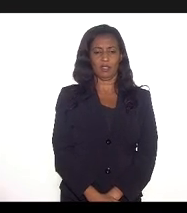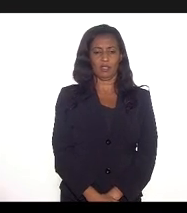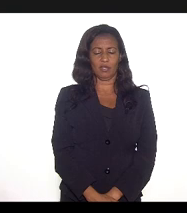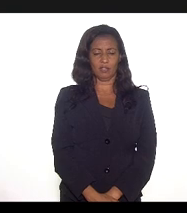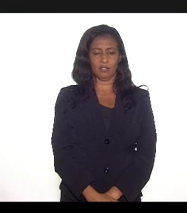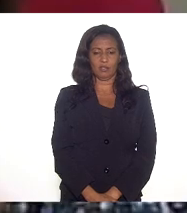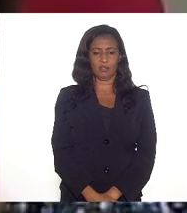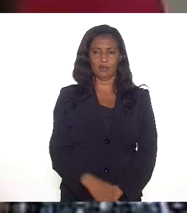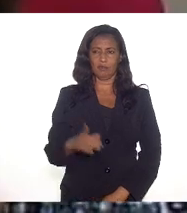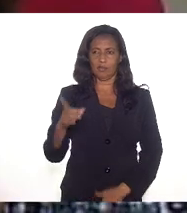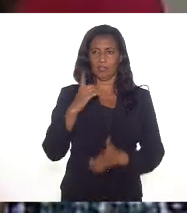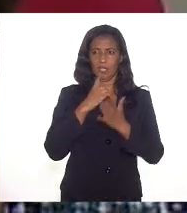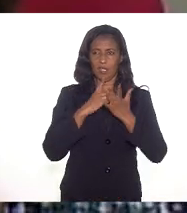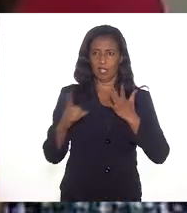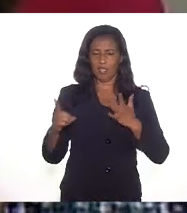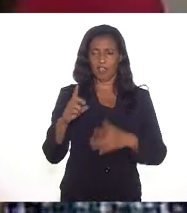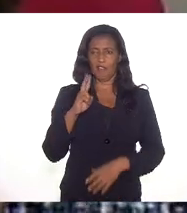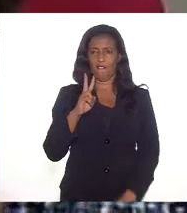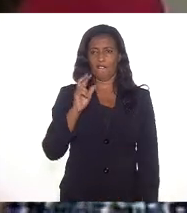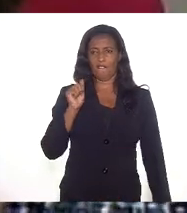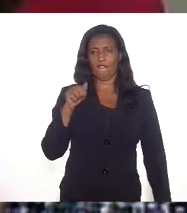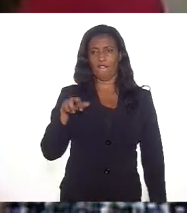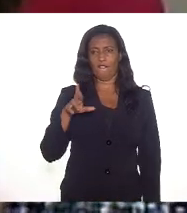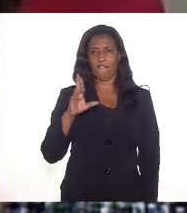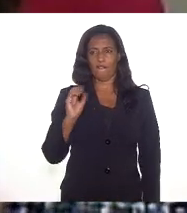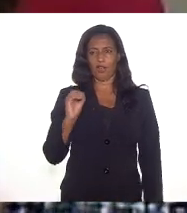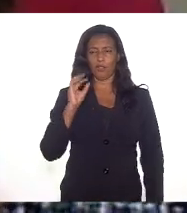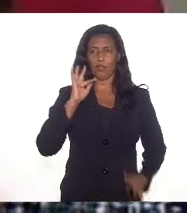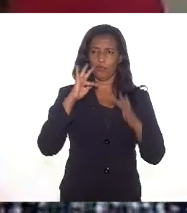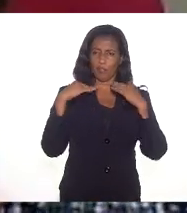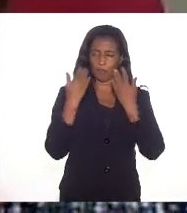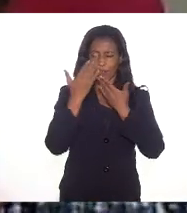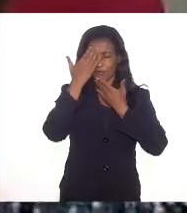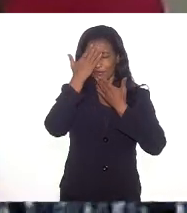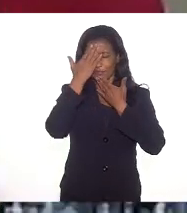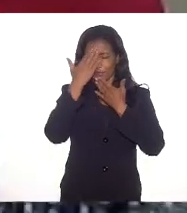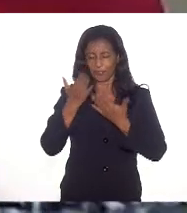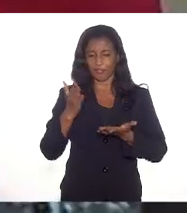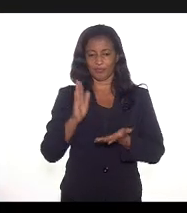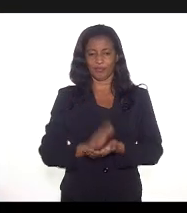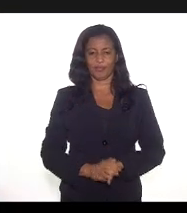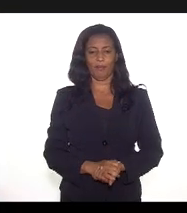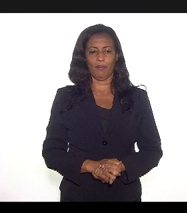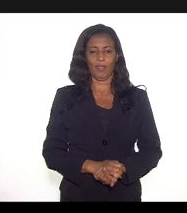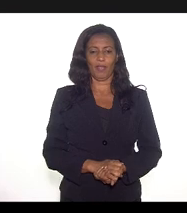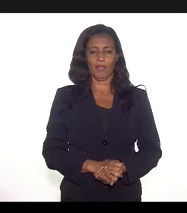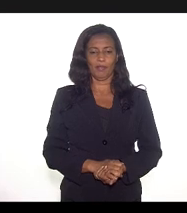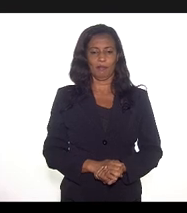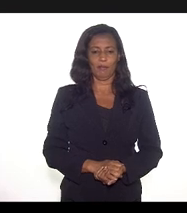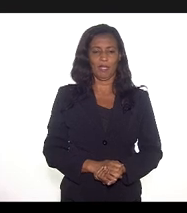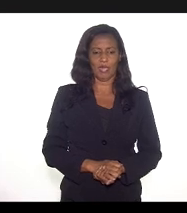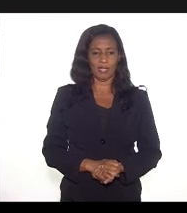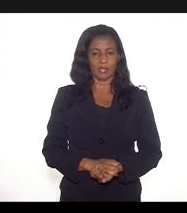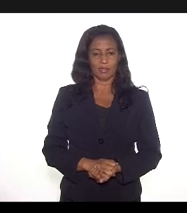Sua declaração de voto, o deputado Wando Famiga, agradecendo ao deputado Alexandre Knoploch.